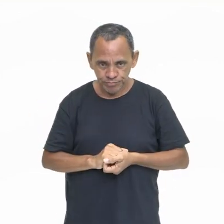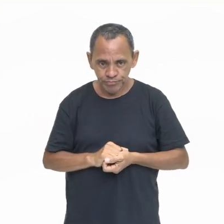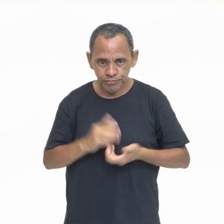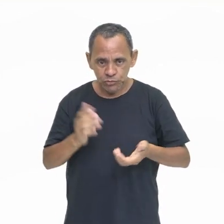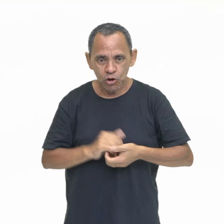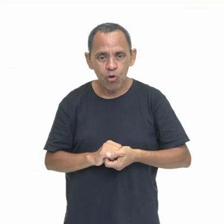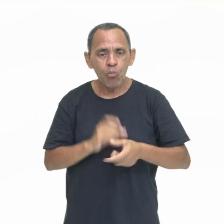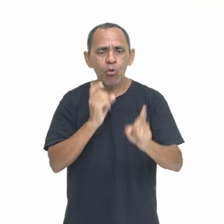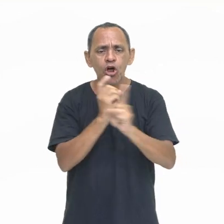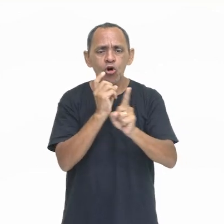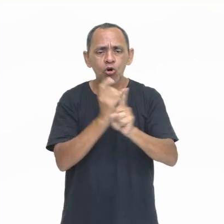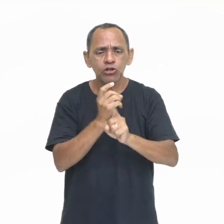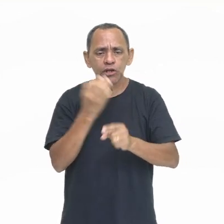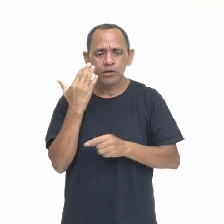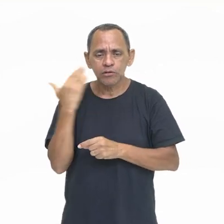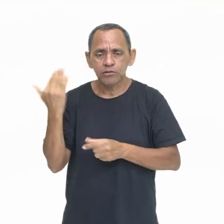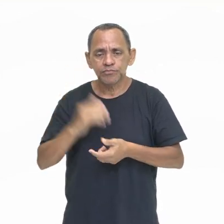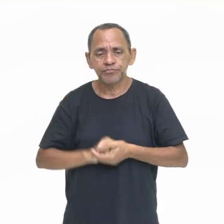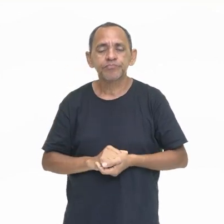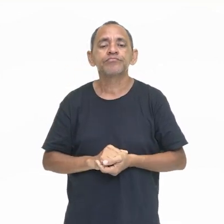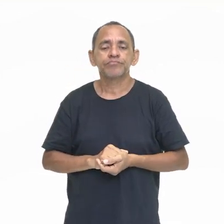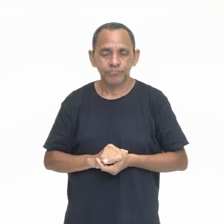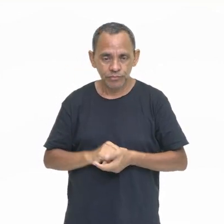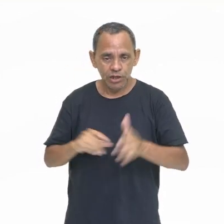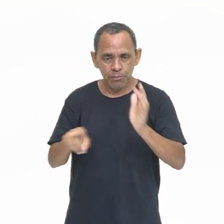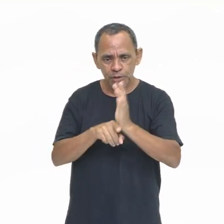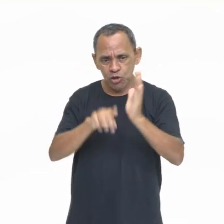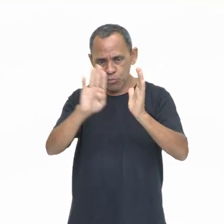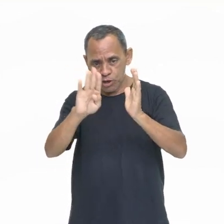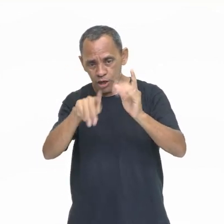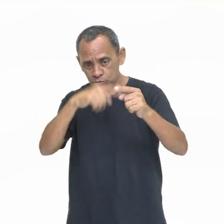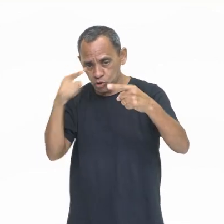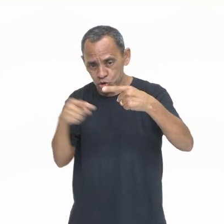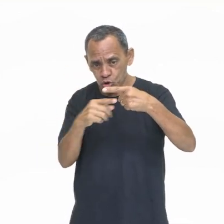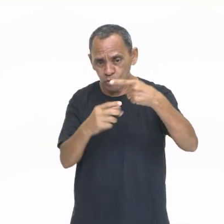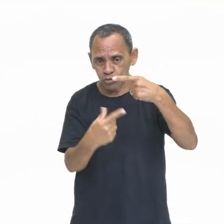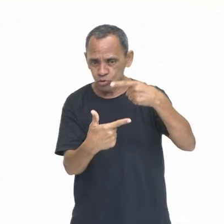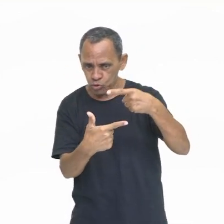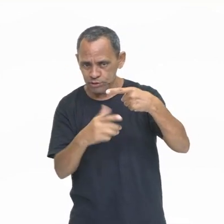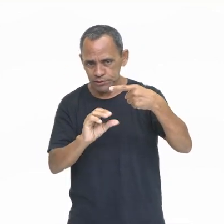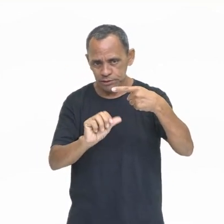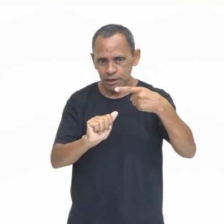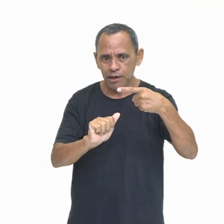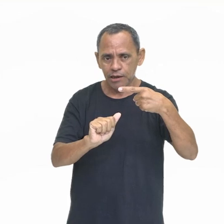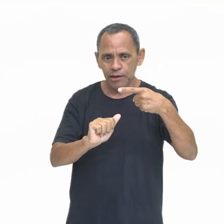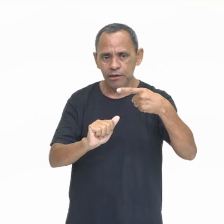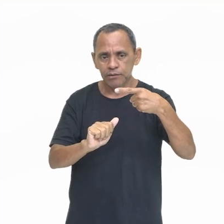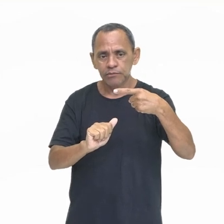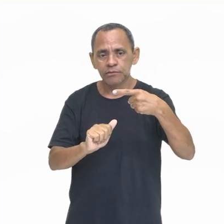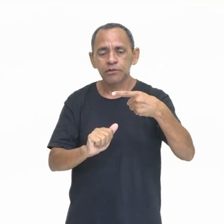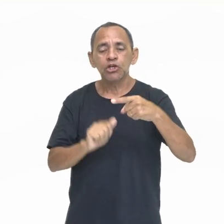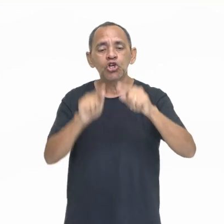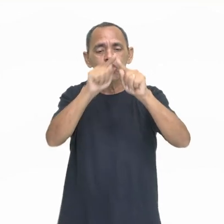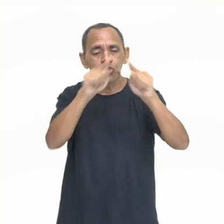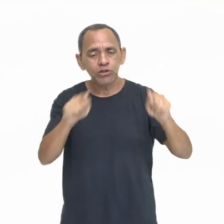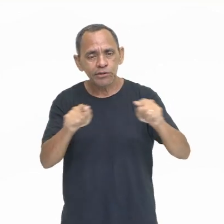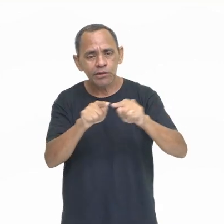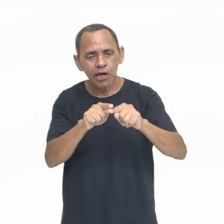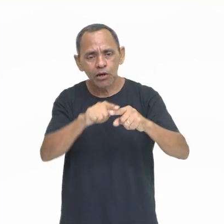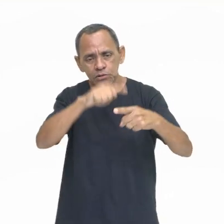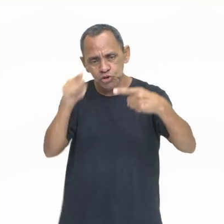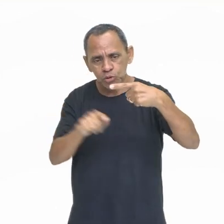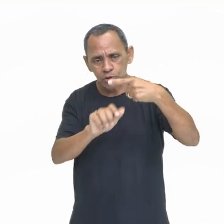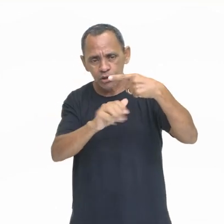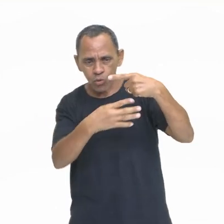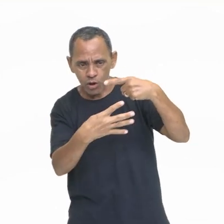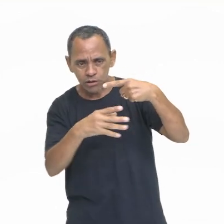da parábola, nós vamos usar a relação menos b sobre 2a, o x do vértice menos b sobre 2a e o delta menos delta